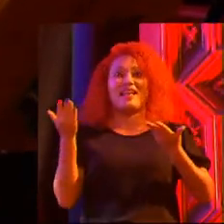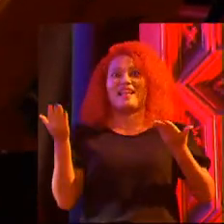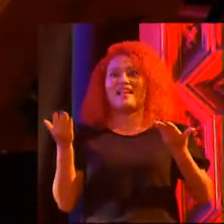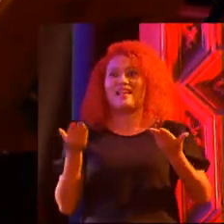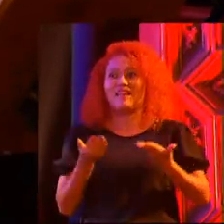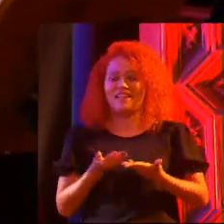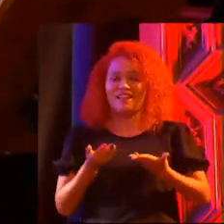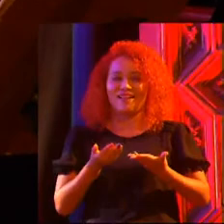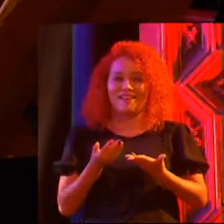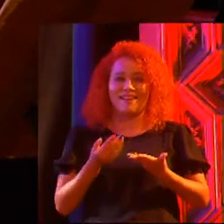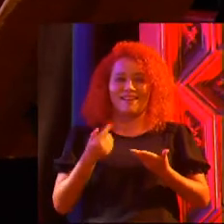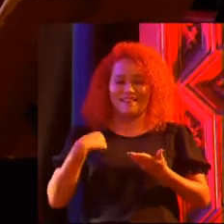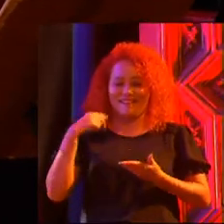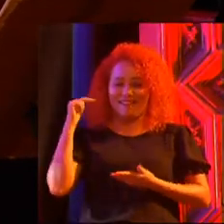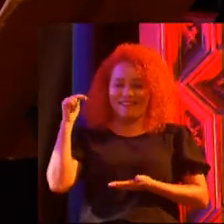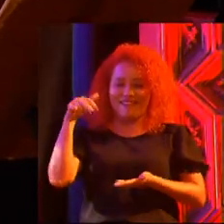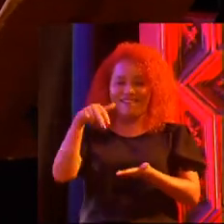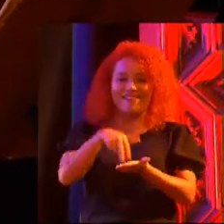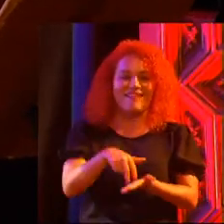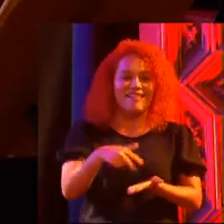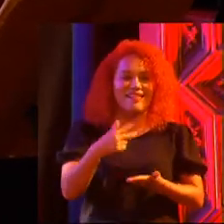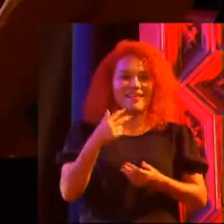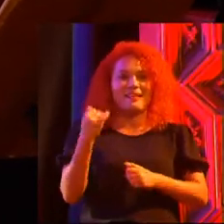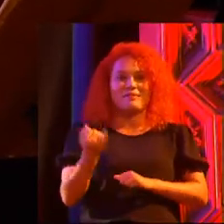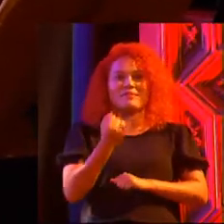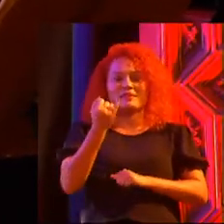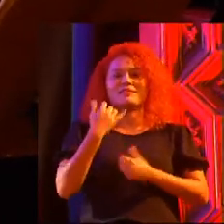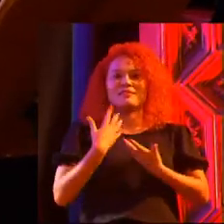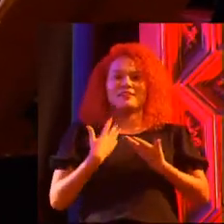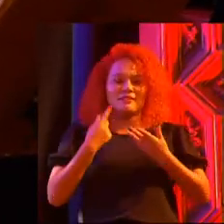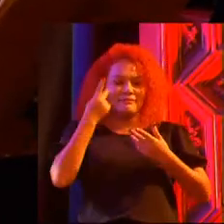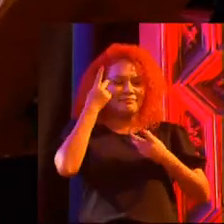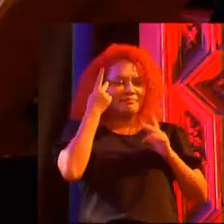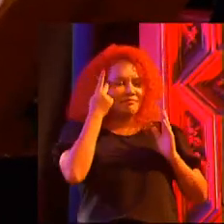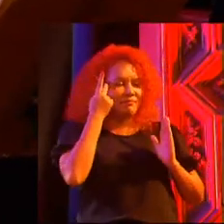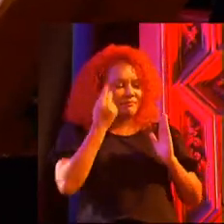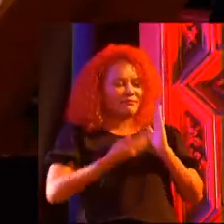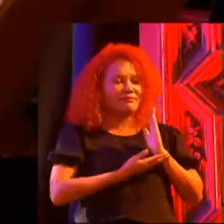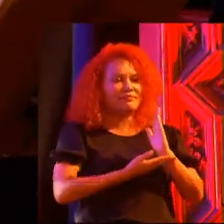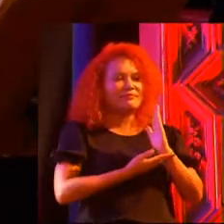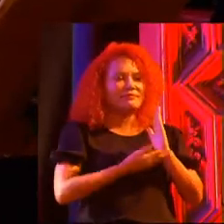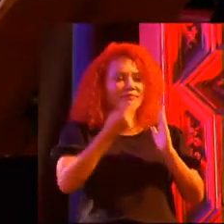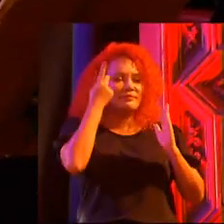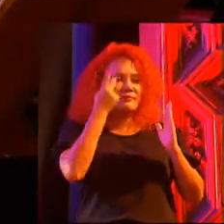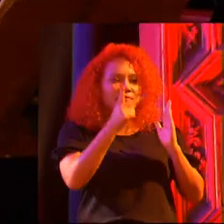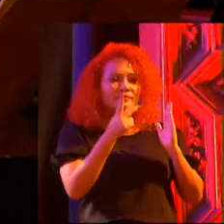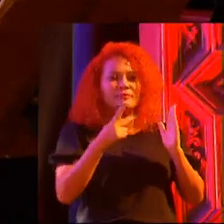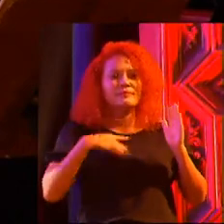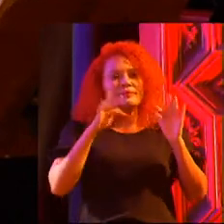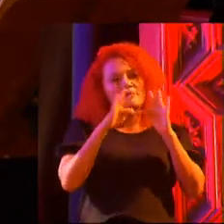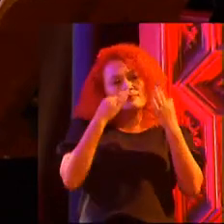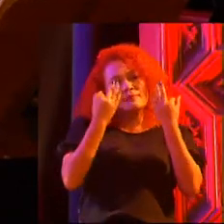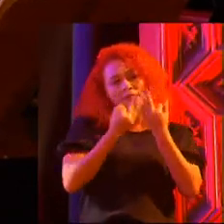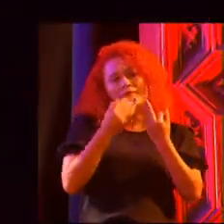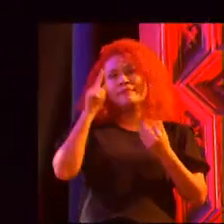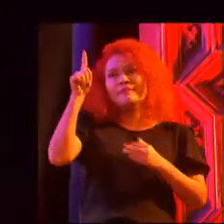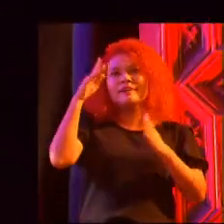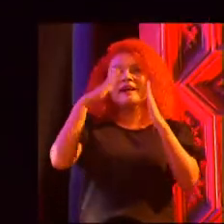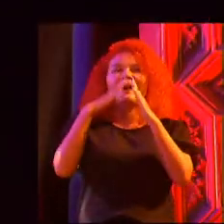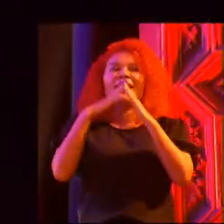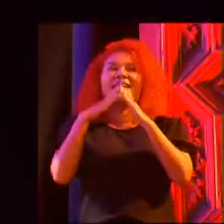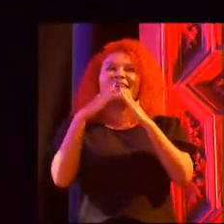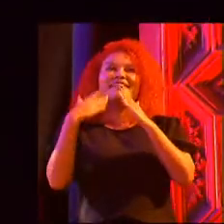é muito importante. Queria dedicar esse prêmio à minha família, à minha filha que ficou lá em casa querendo vir para